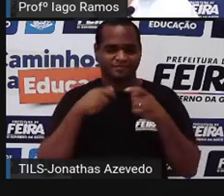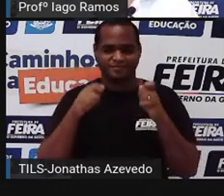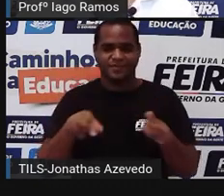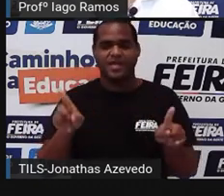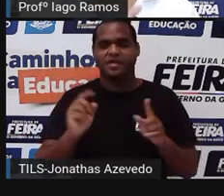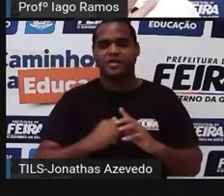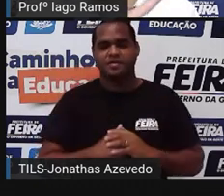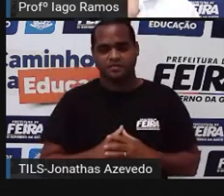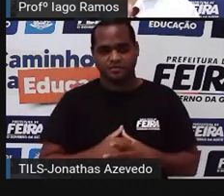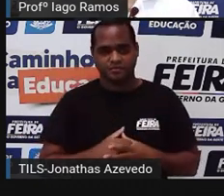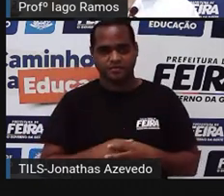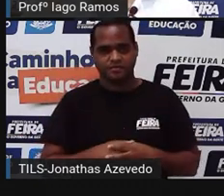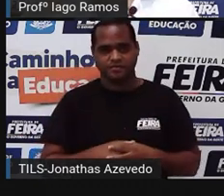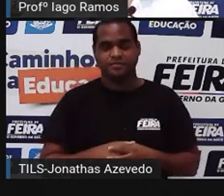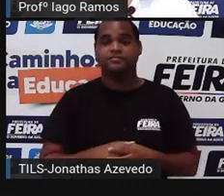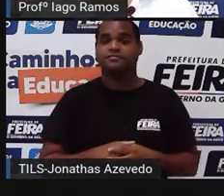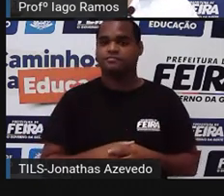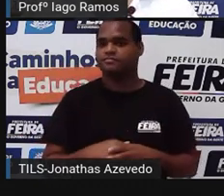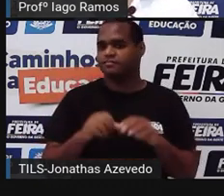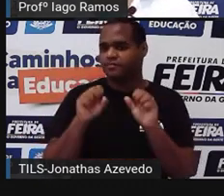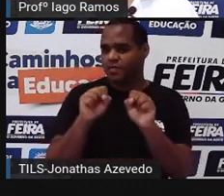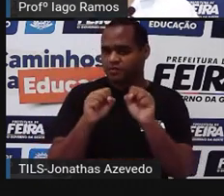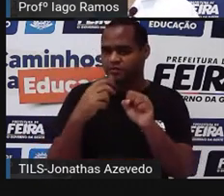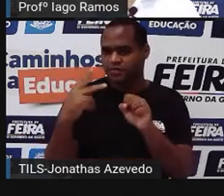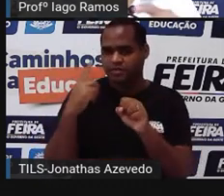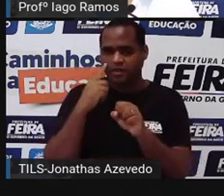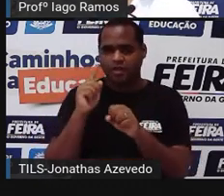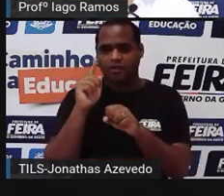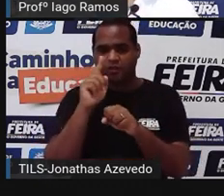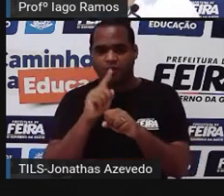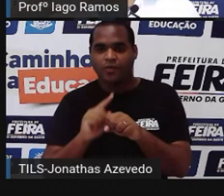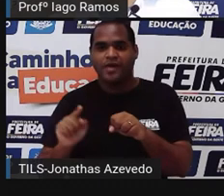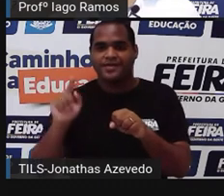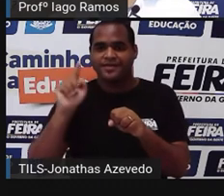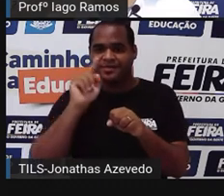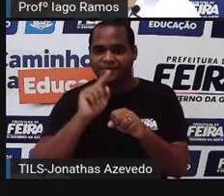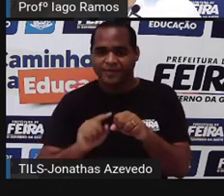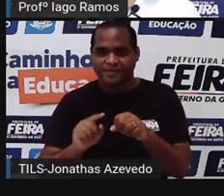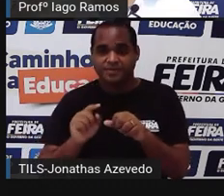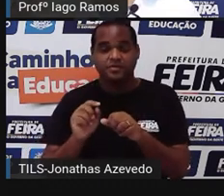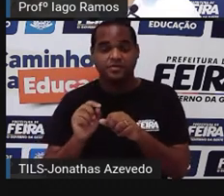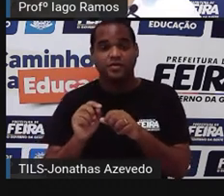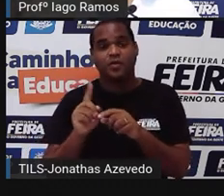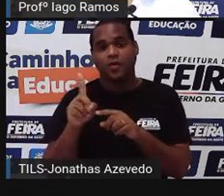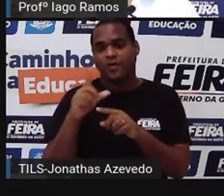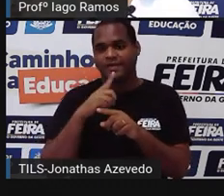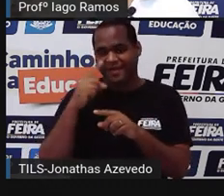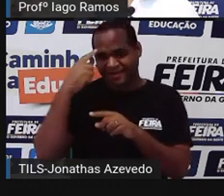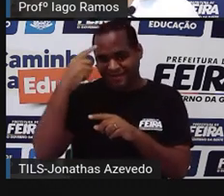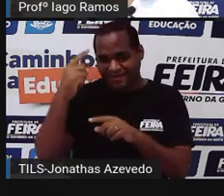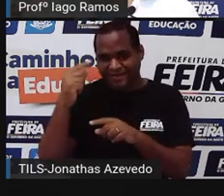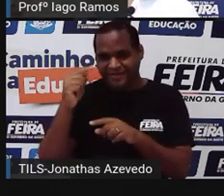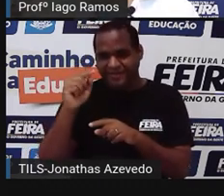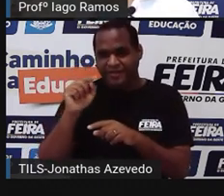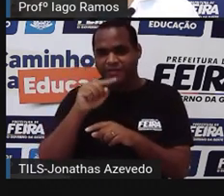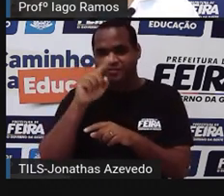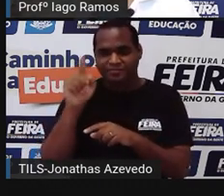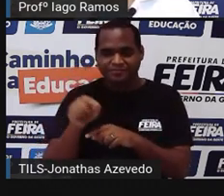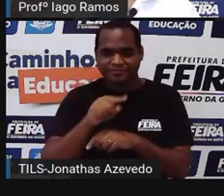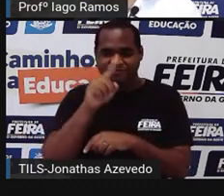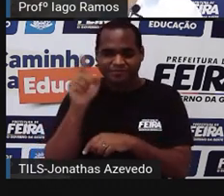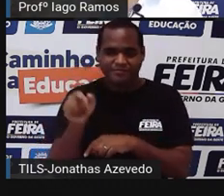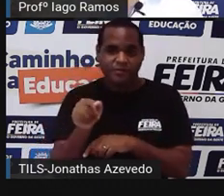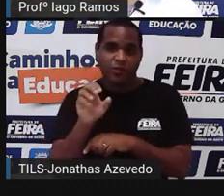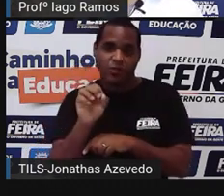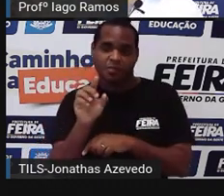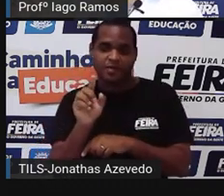então eu posso fazer esse giro no sentido horário sentido horário é como funciona os ponteiros do relógio tá